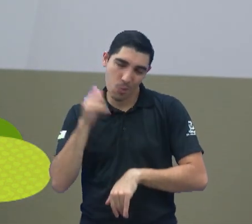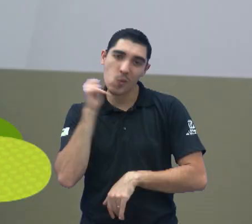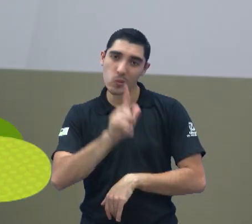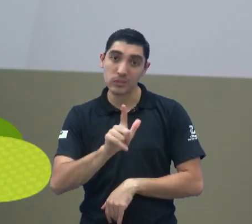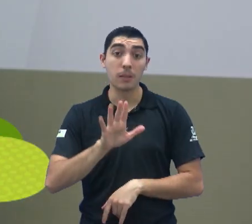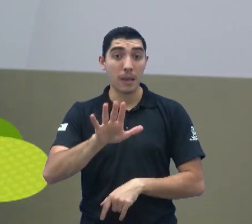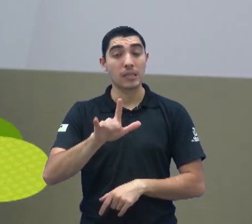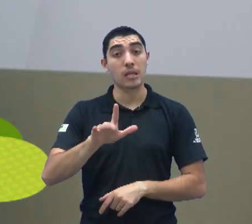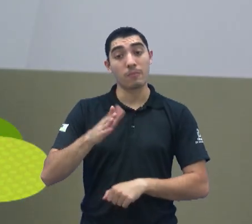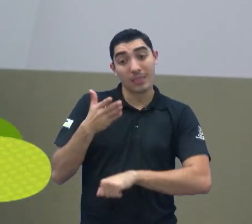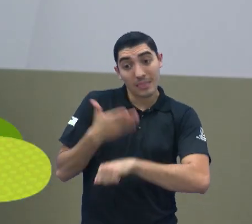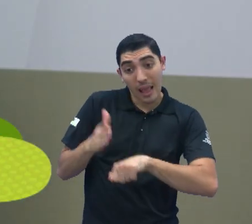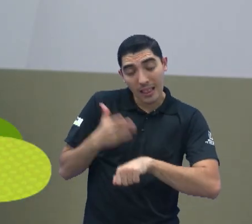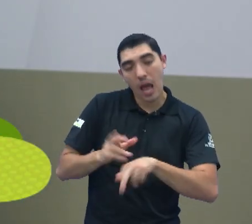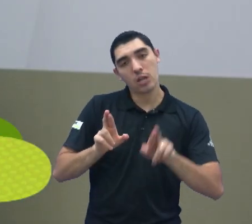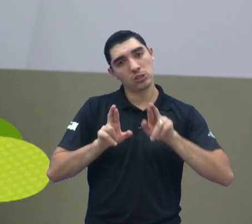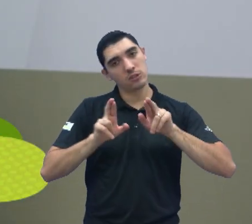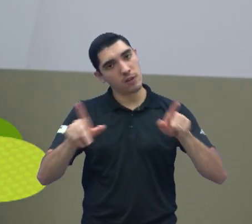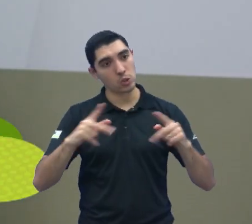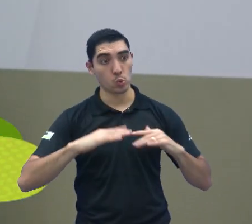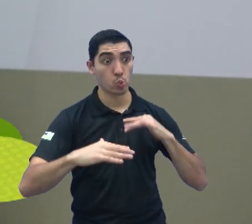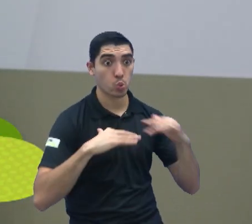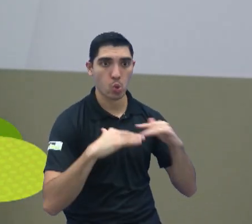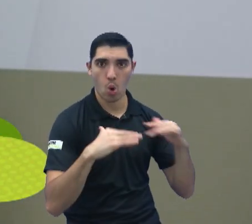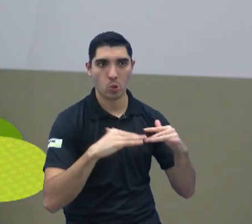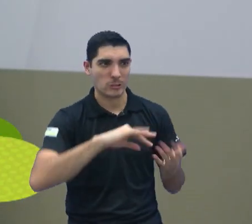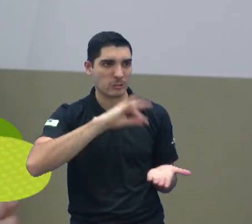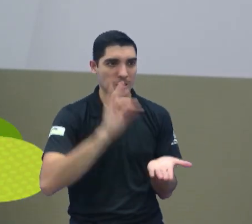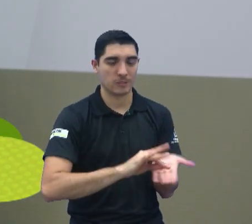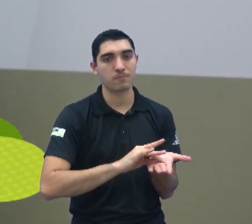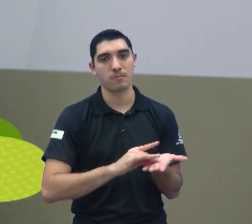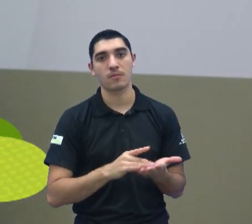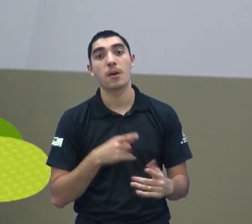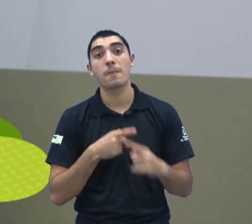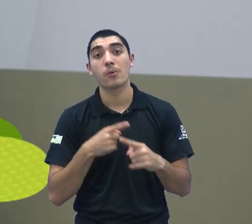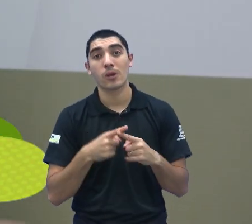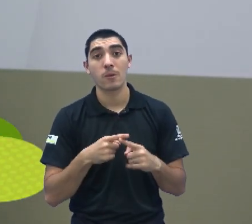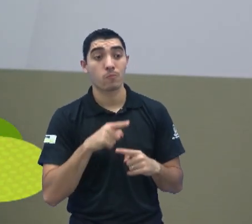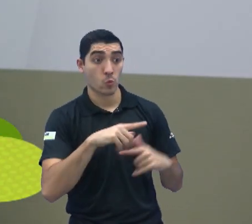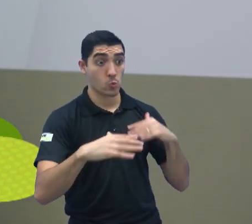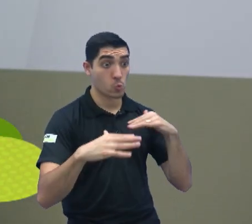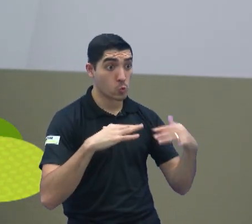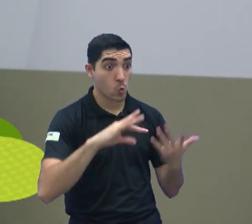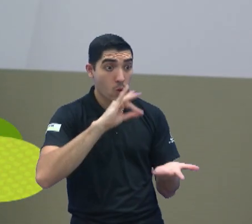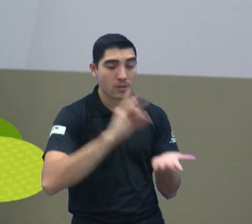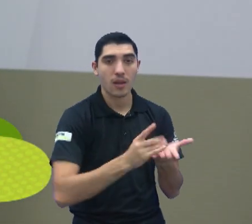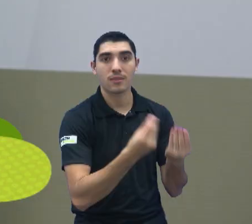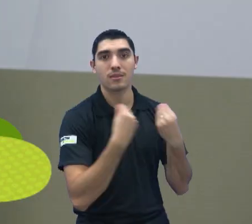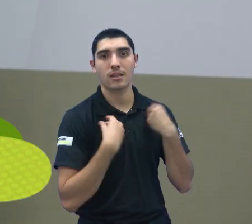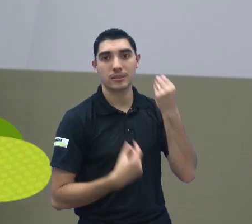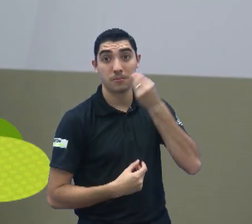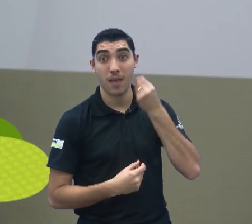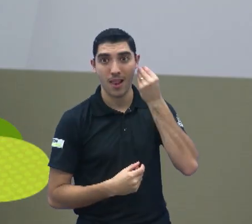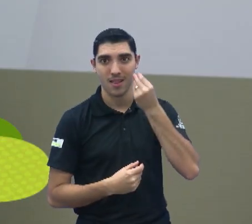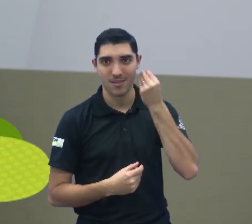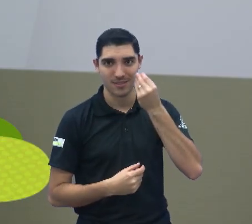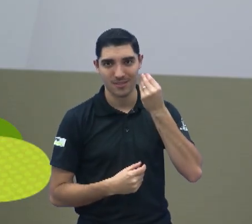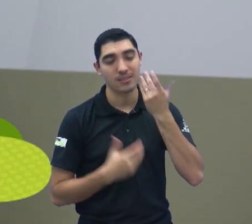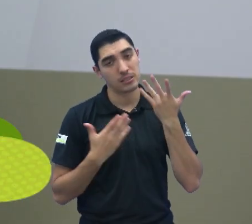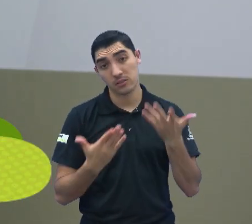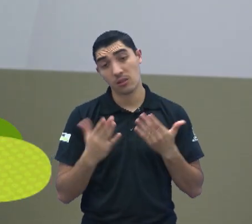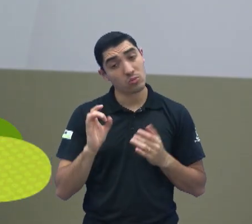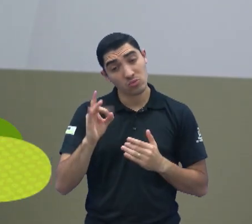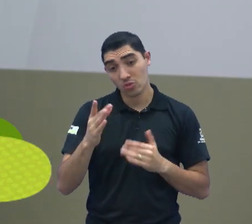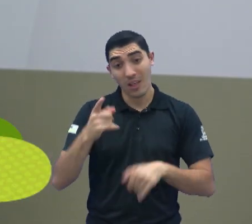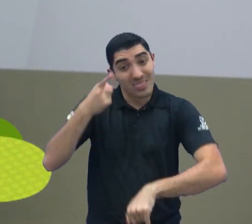diferente de jogar. Claro. Você vai adquirindo mais jogo, né, casca, jogando. E isso vai ser durante as partidas no